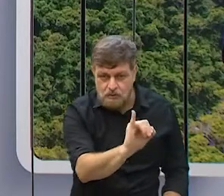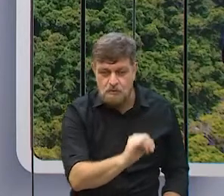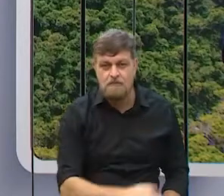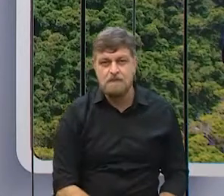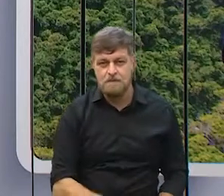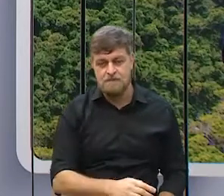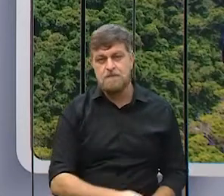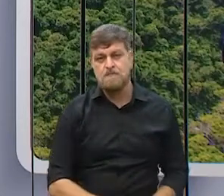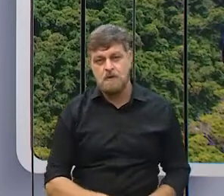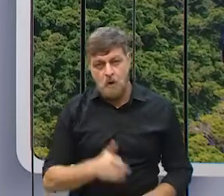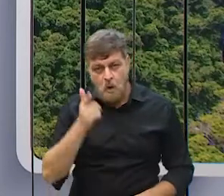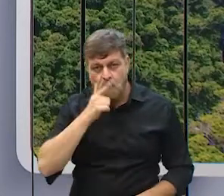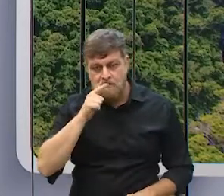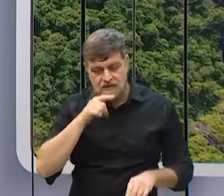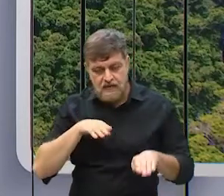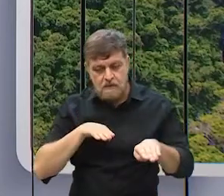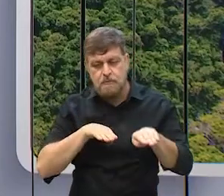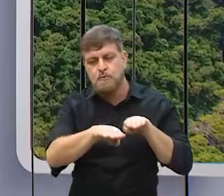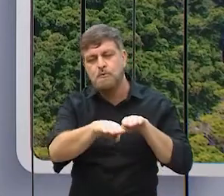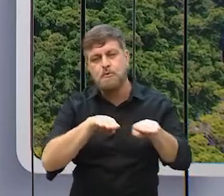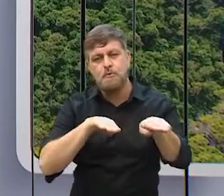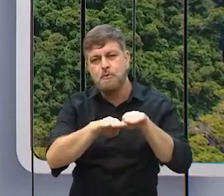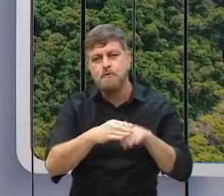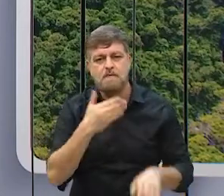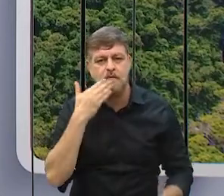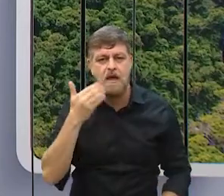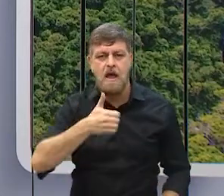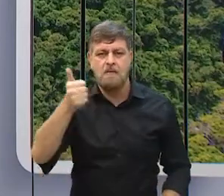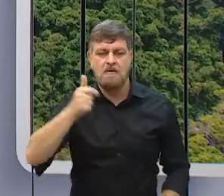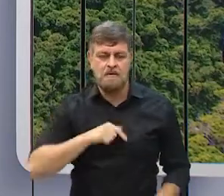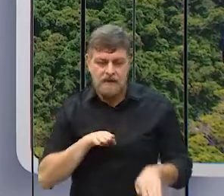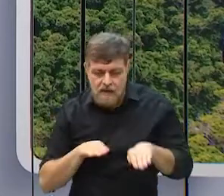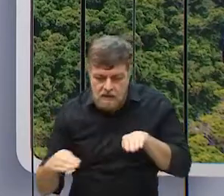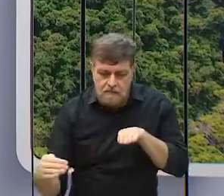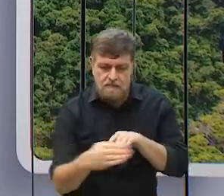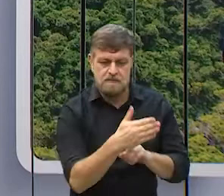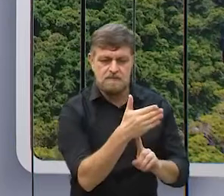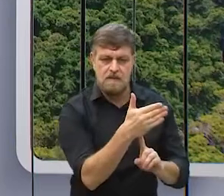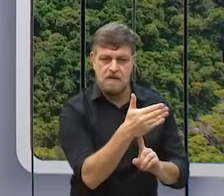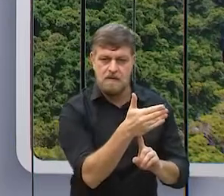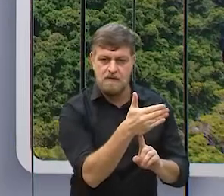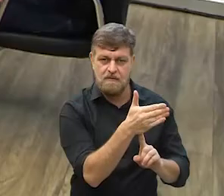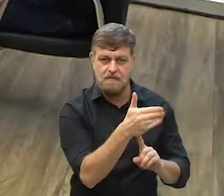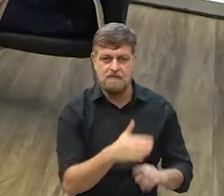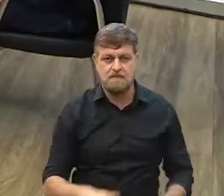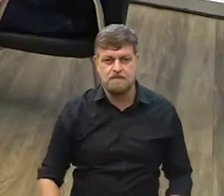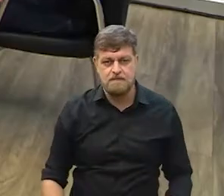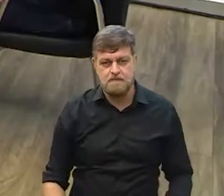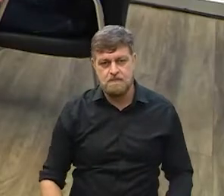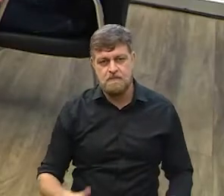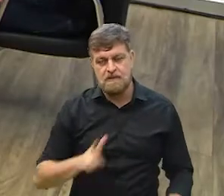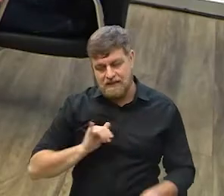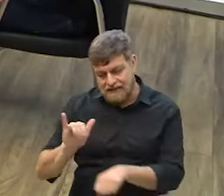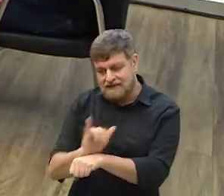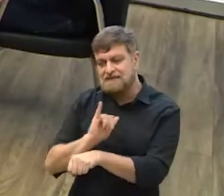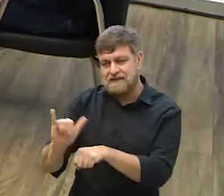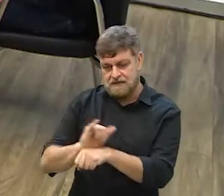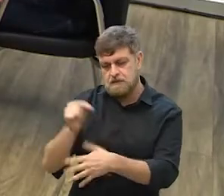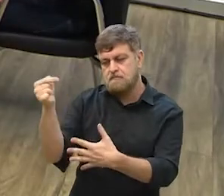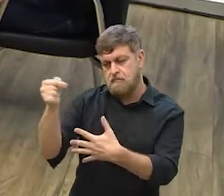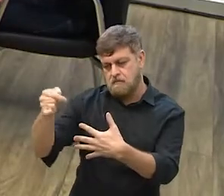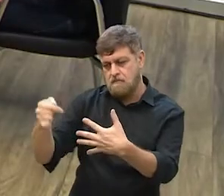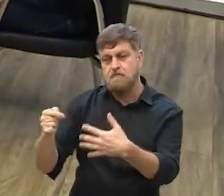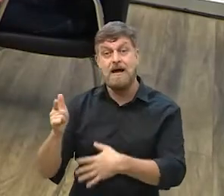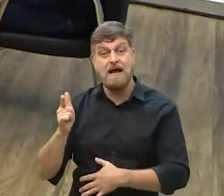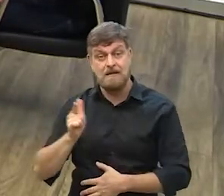Rui Rodrigues e leva até a Santos Dumont, onde dá acesso a Bandeirante e inclusive a Santos Dumont. Então, alternativas existem,